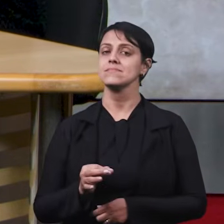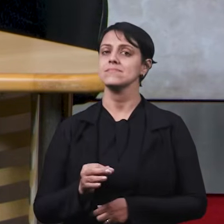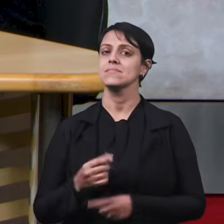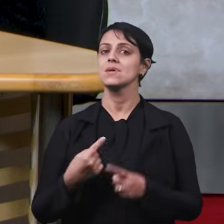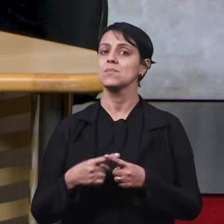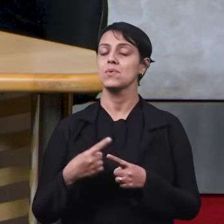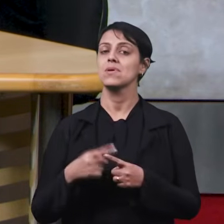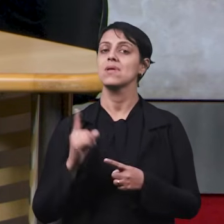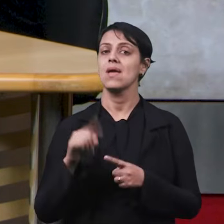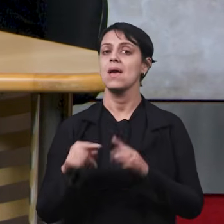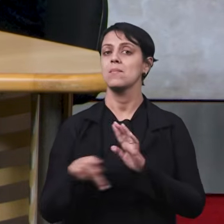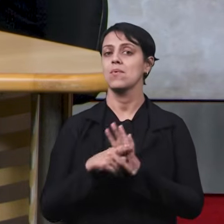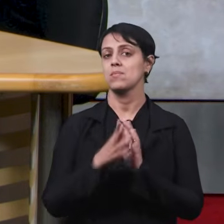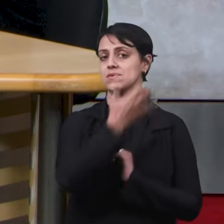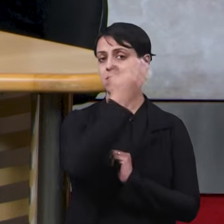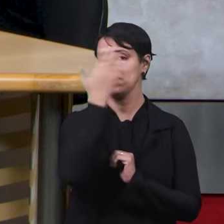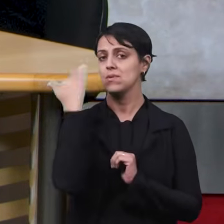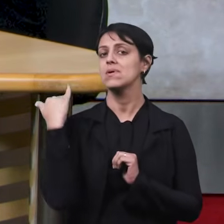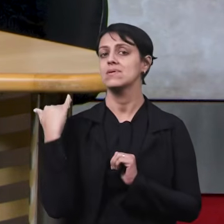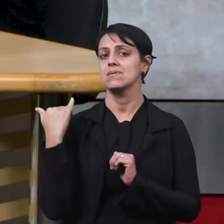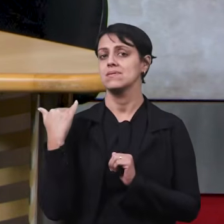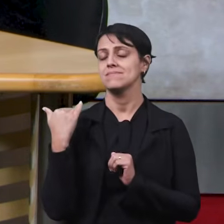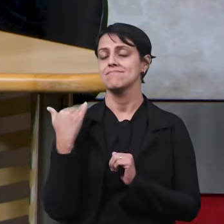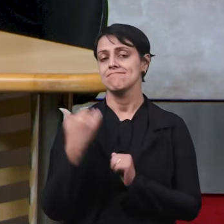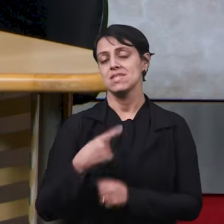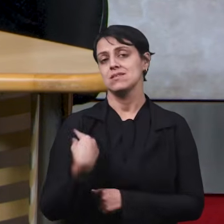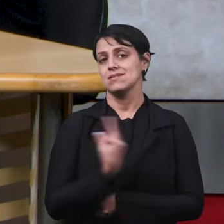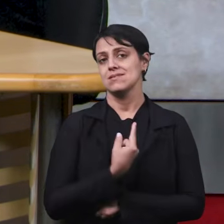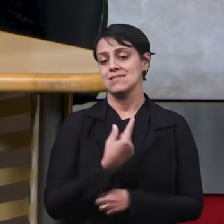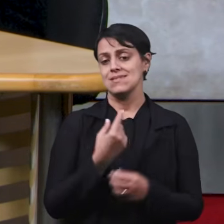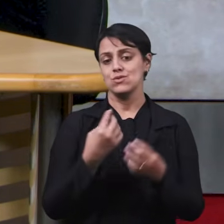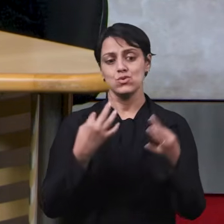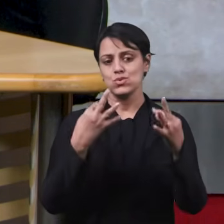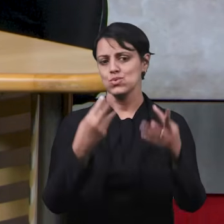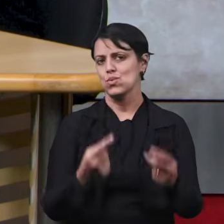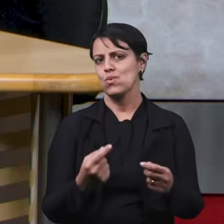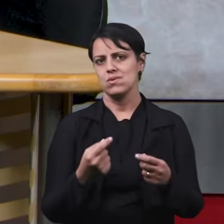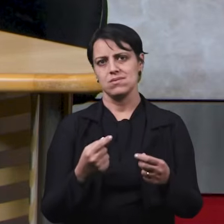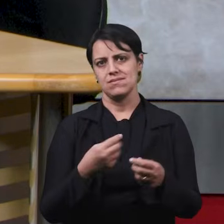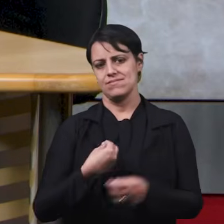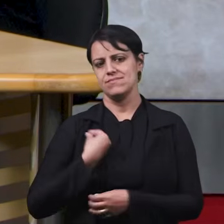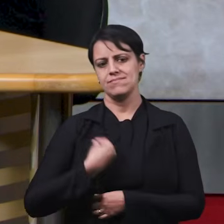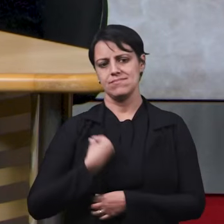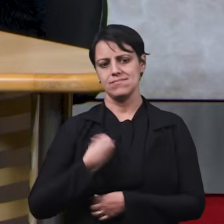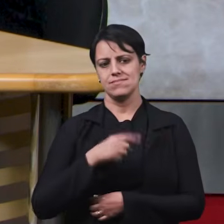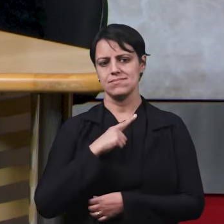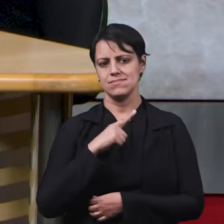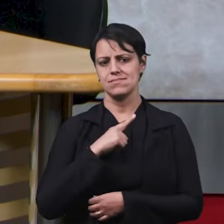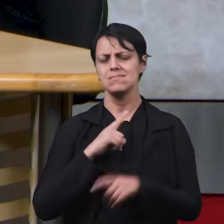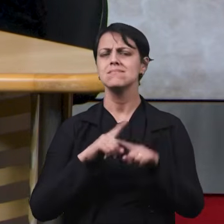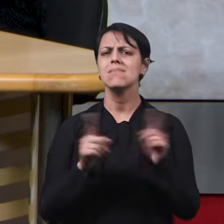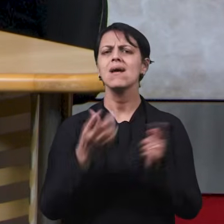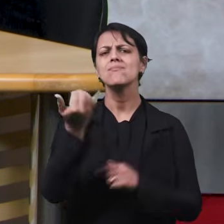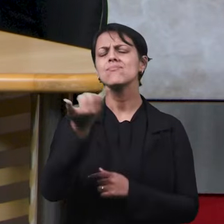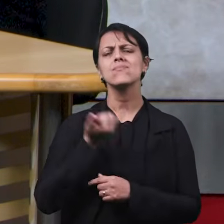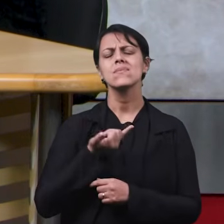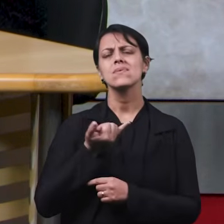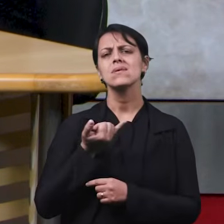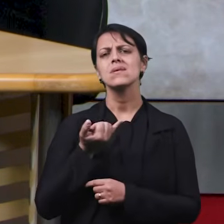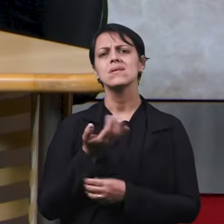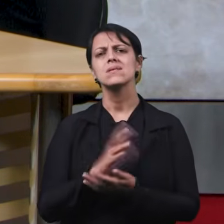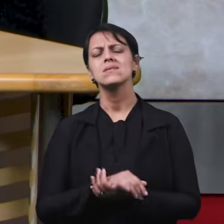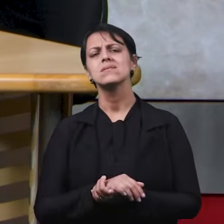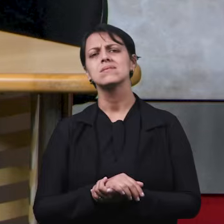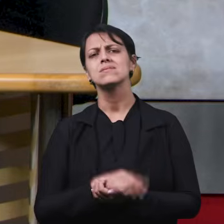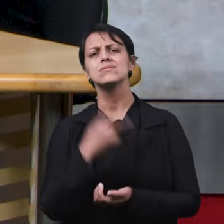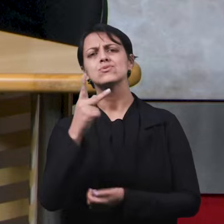sabedoria, né, Pastor Fábio, que se aplica em todos os detalhes da vida. Mas conta para nós o que você já viveu